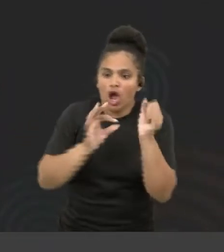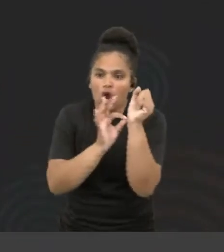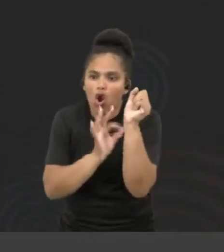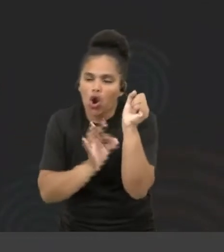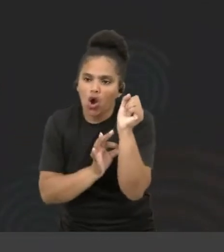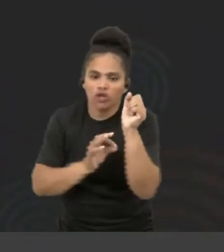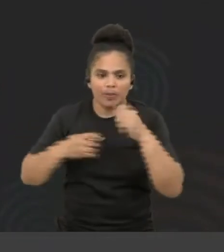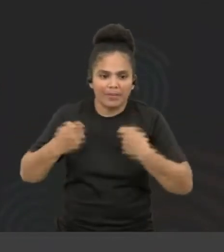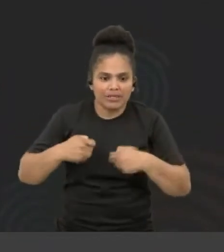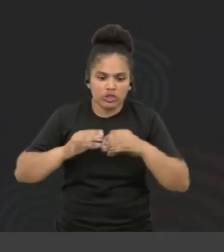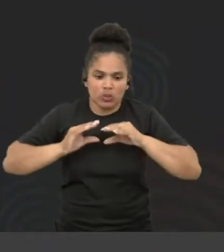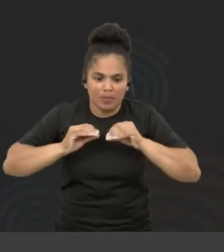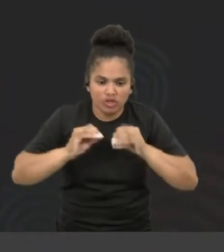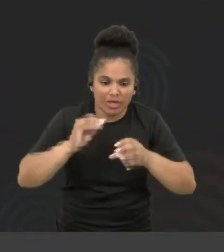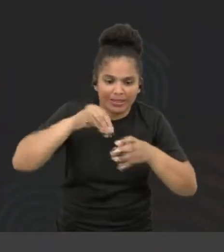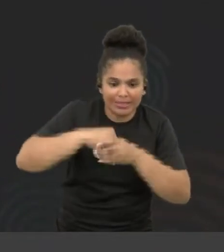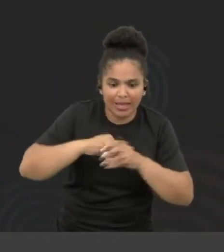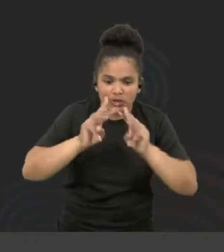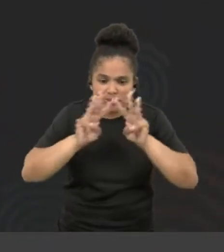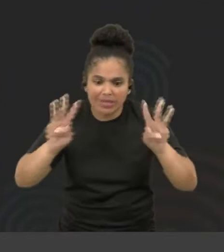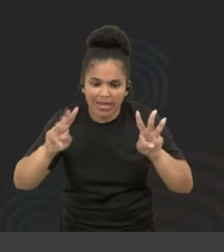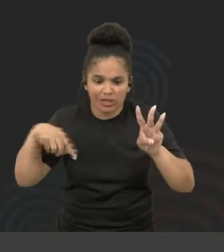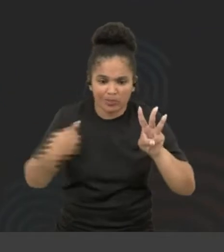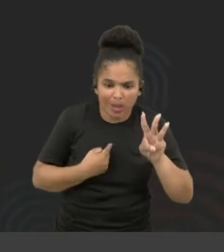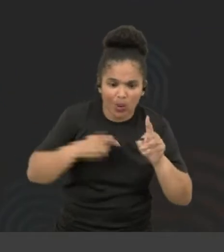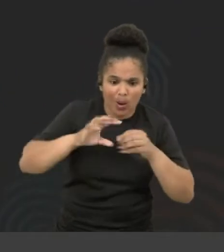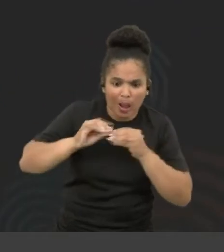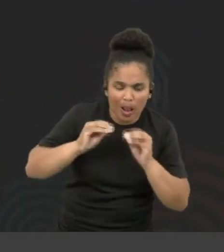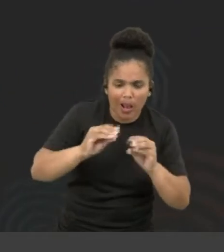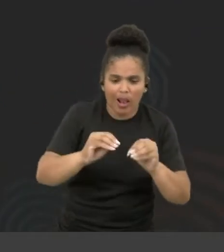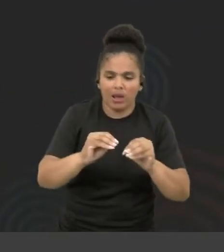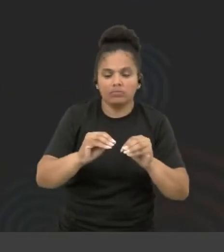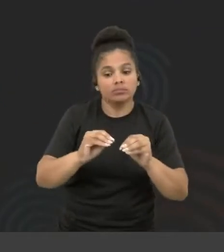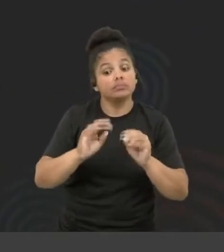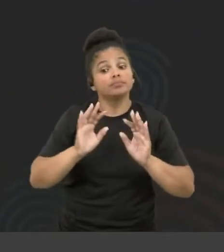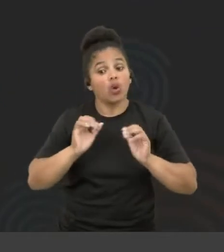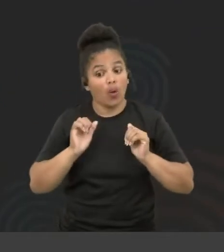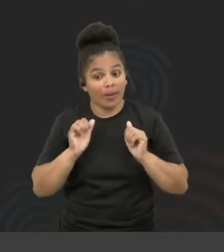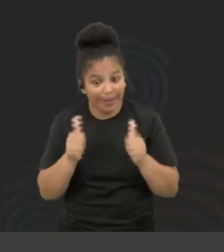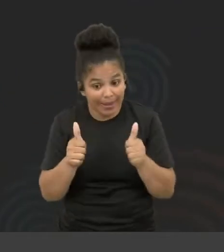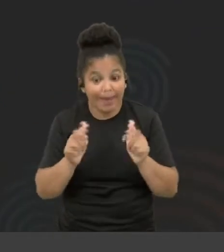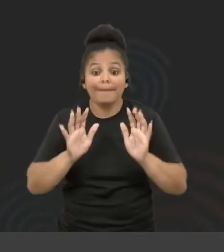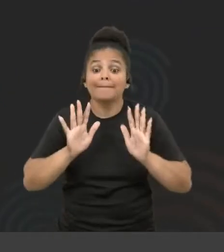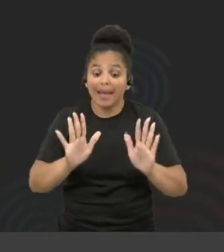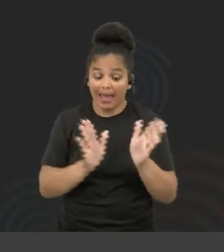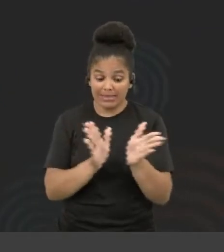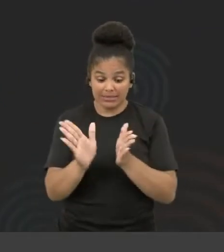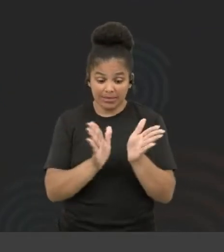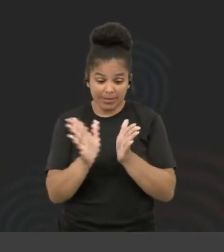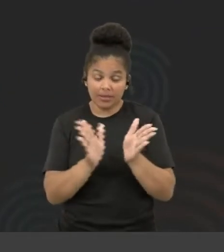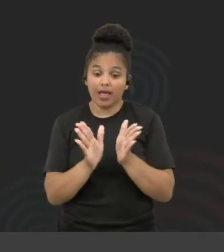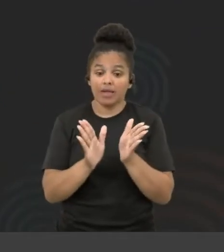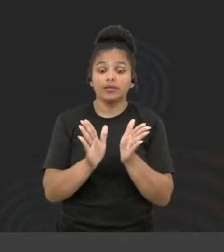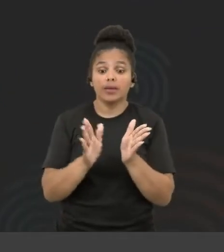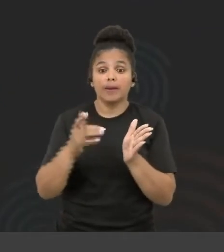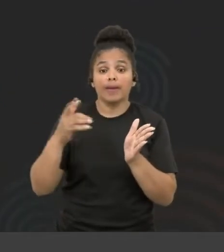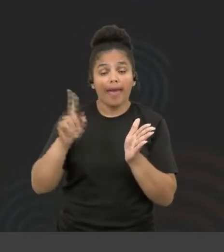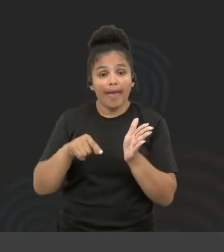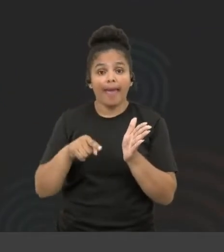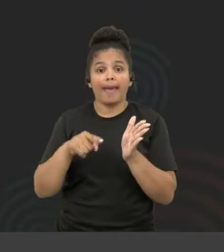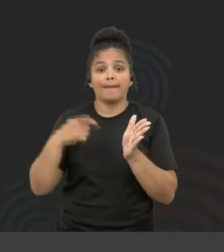no código do meu site, do meu aplicativo, eu tenho que fazer alguns ajustes, mas a acessibilidade, ela envolve muito a questão